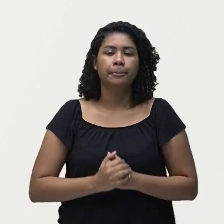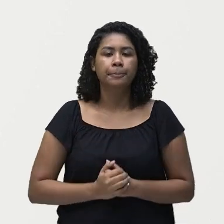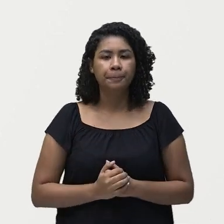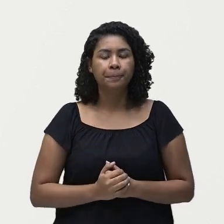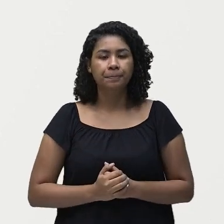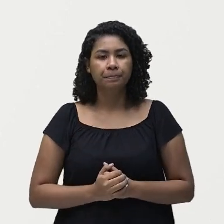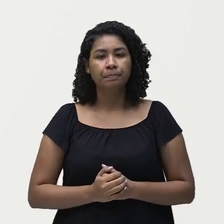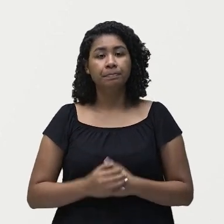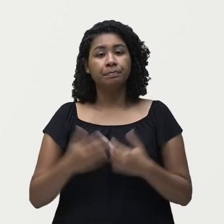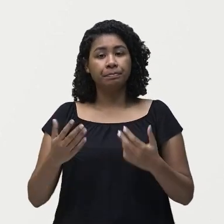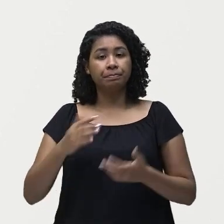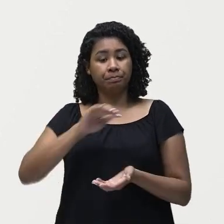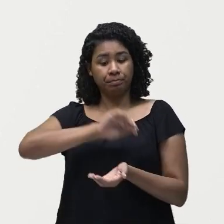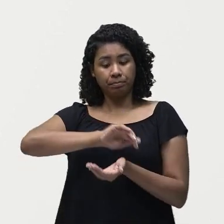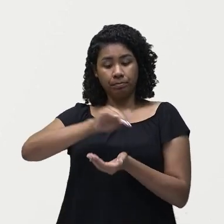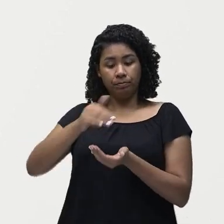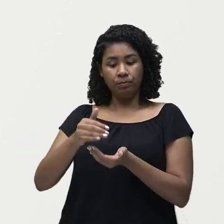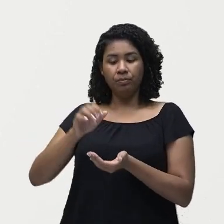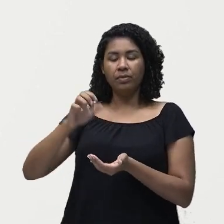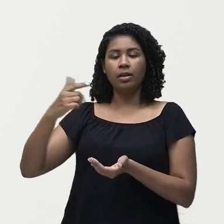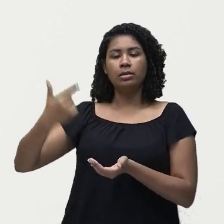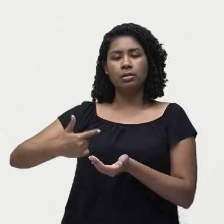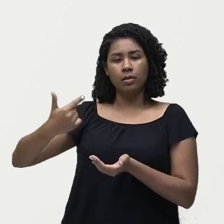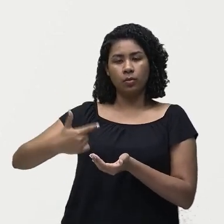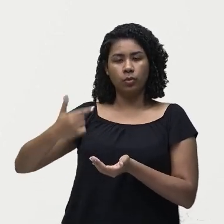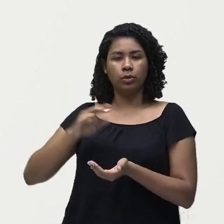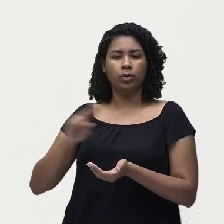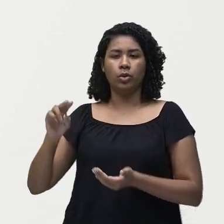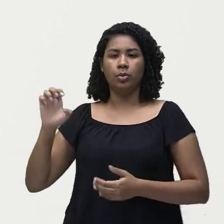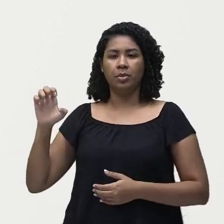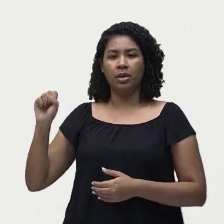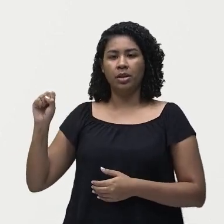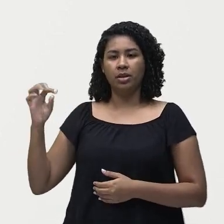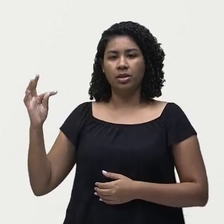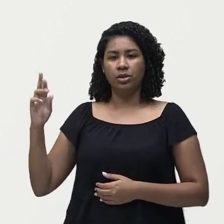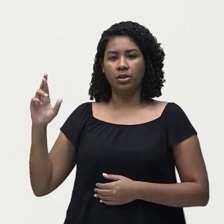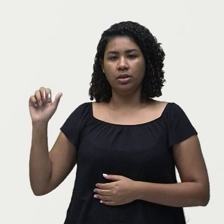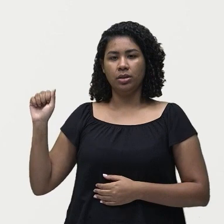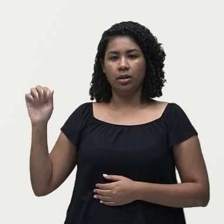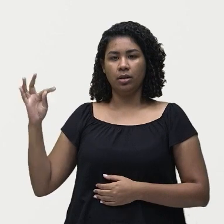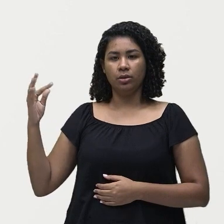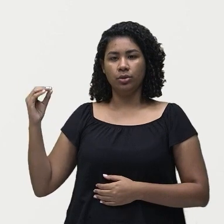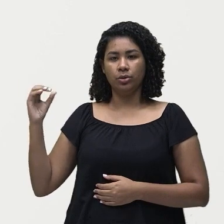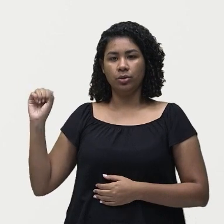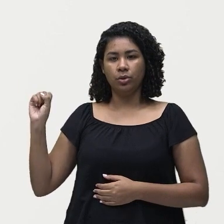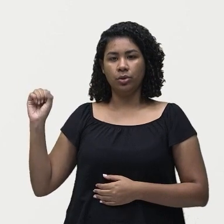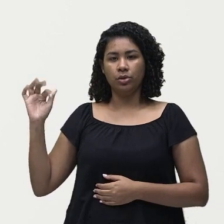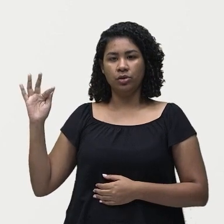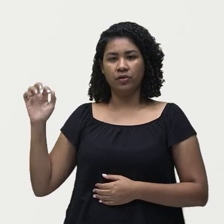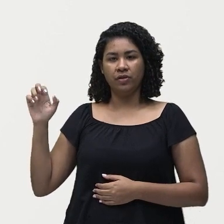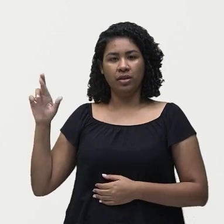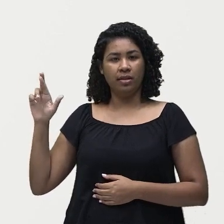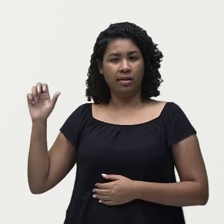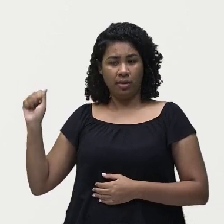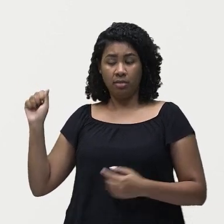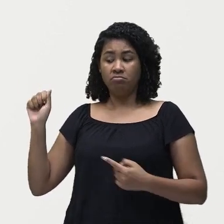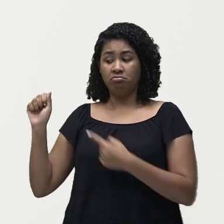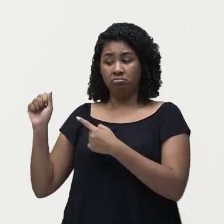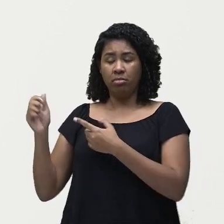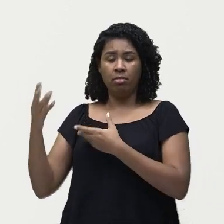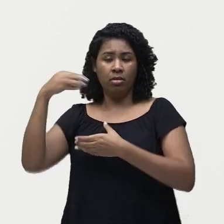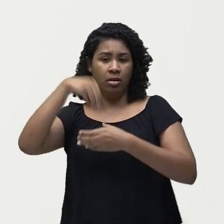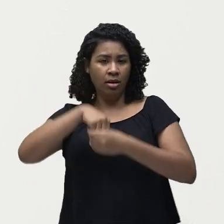que é a segunda camada, que contém a camada protetora de ozônio, a famosa camada de ozônio, tá? Então,